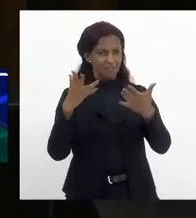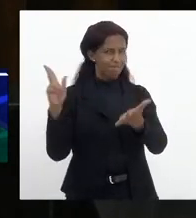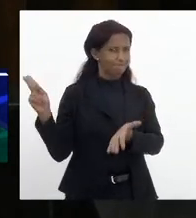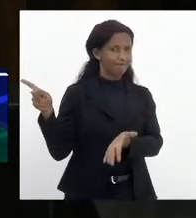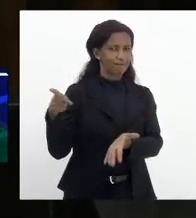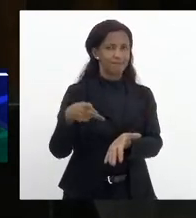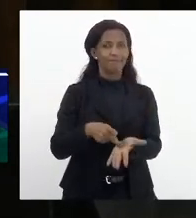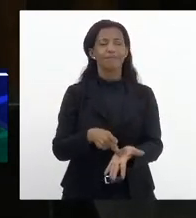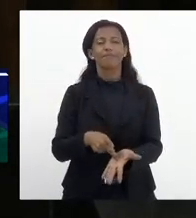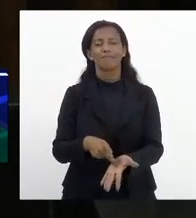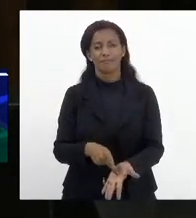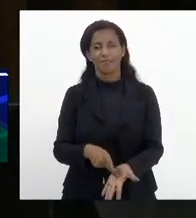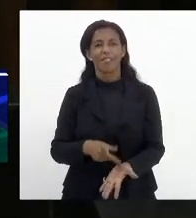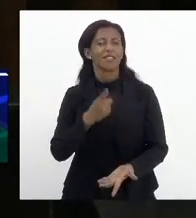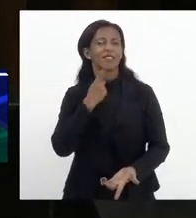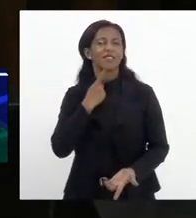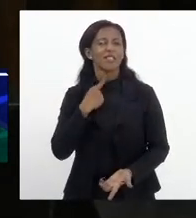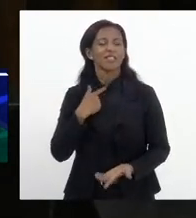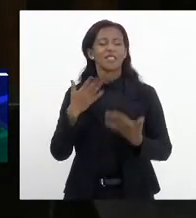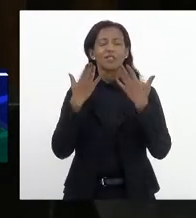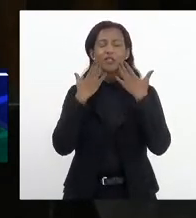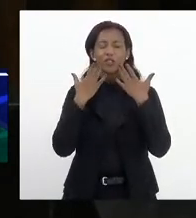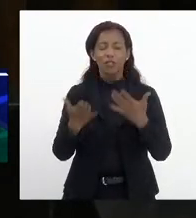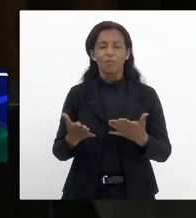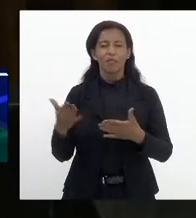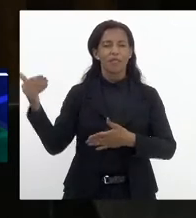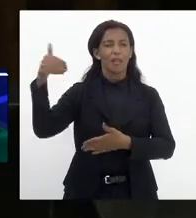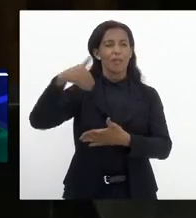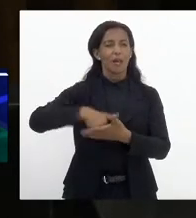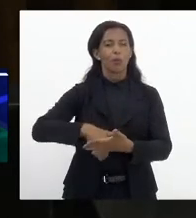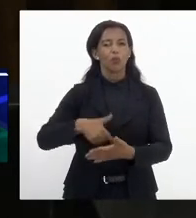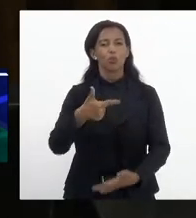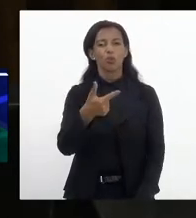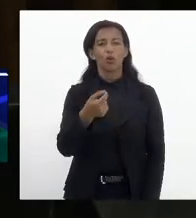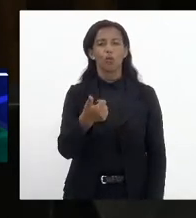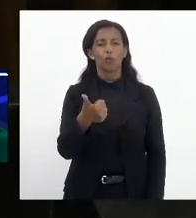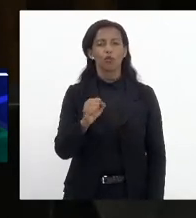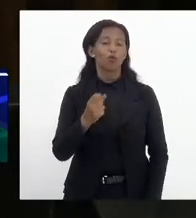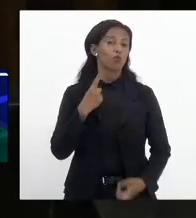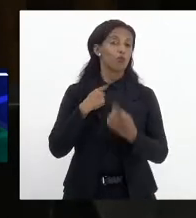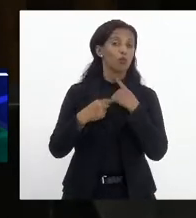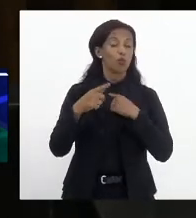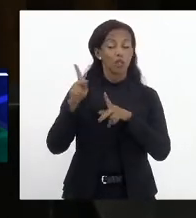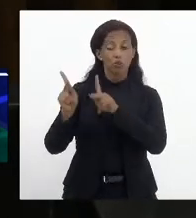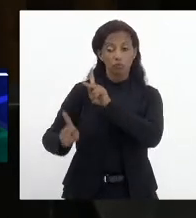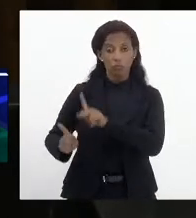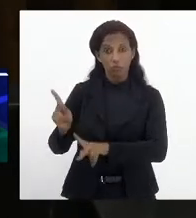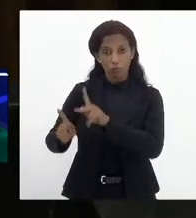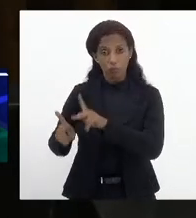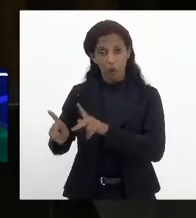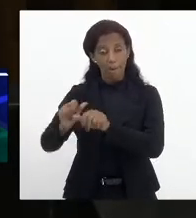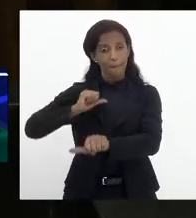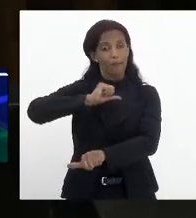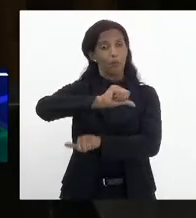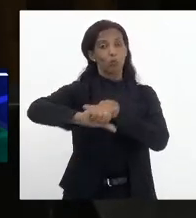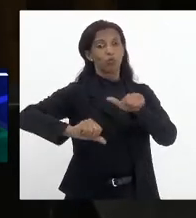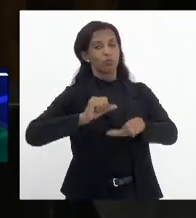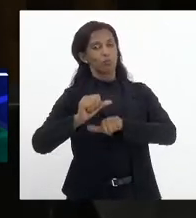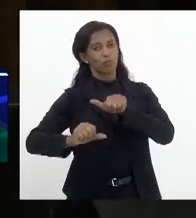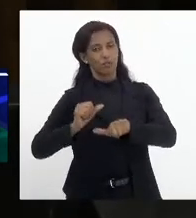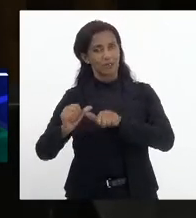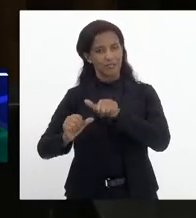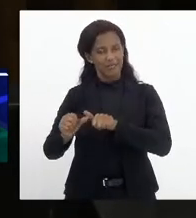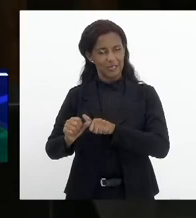reafirma esse desejo expressado nas urnas em 2018 da vontade do povo pela mudança. A